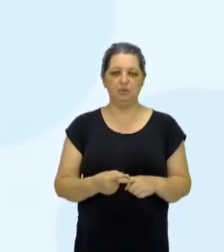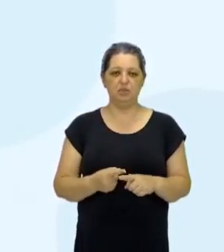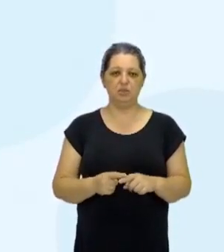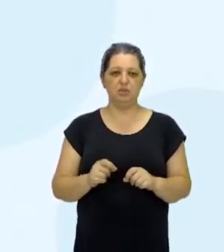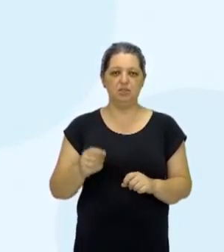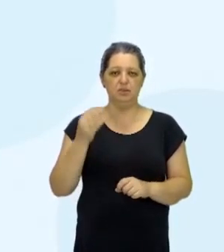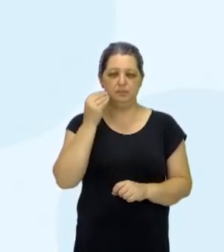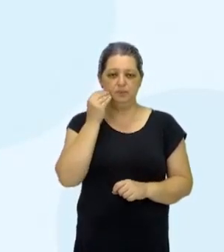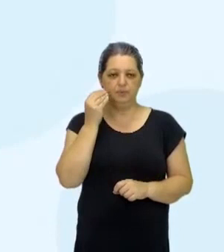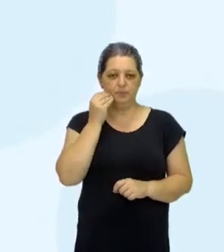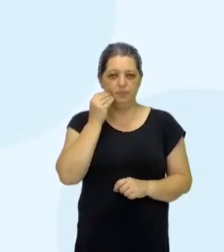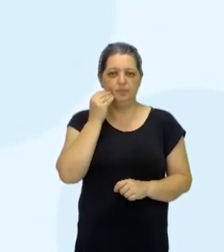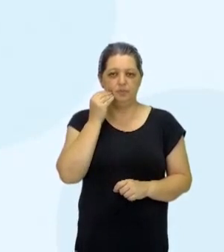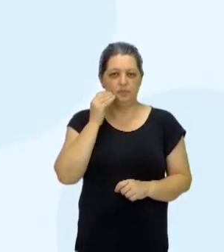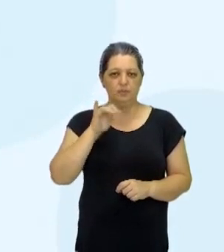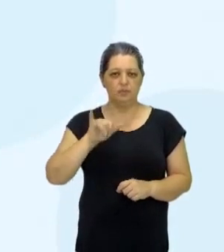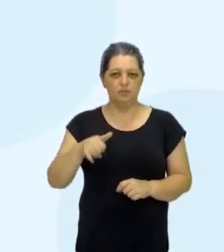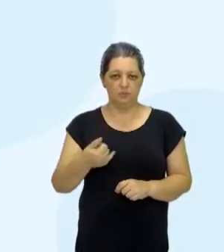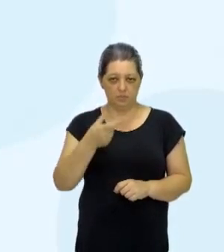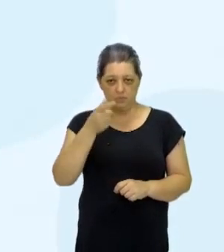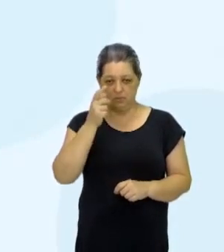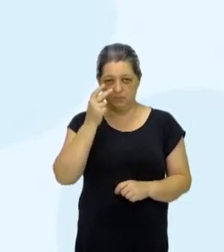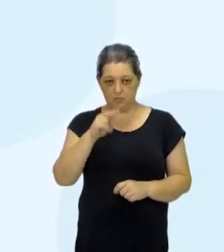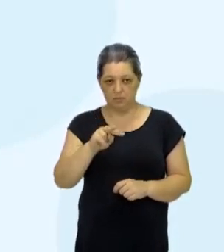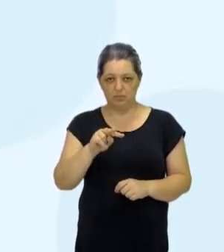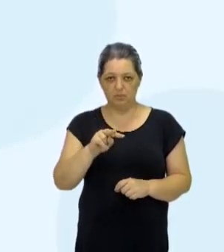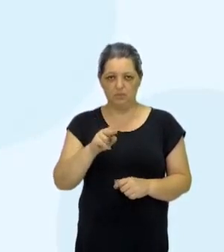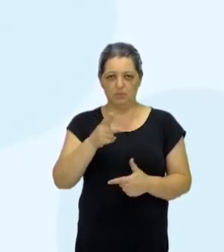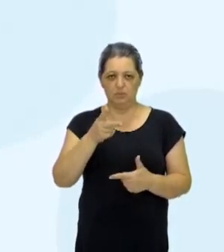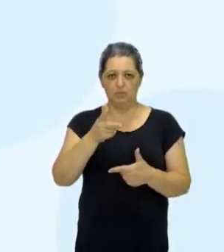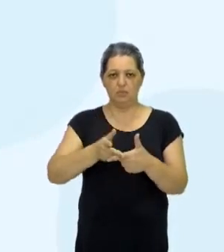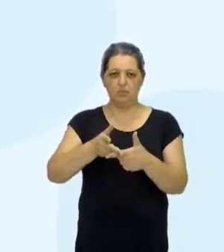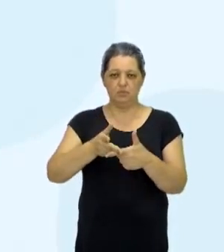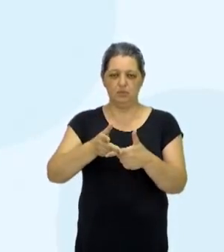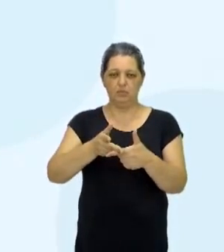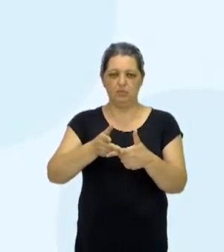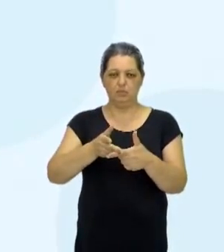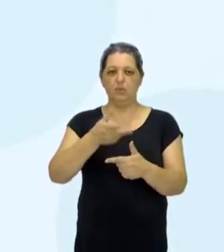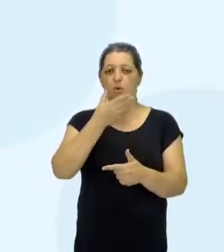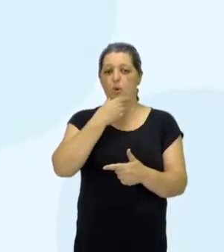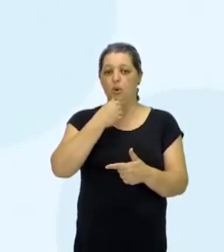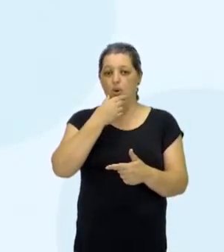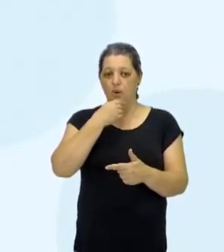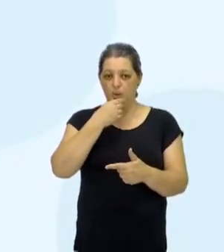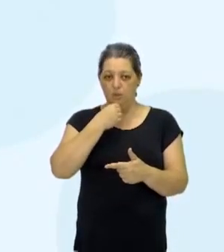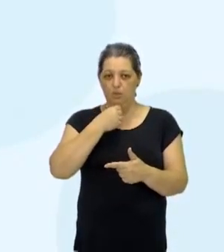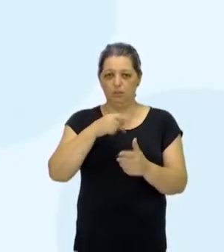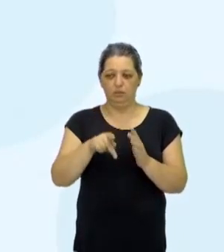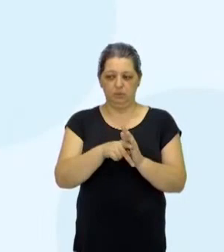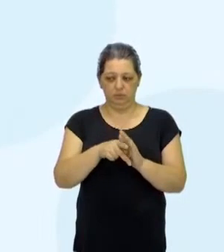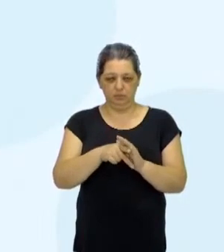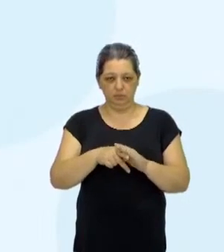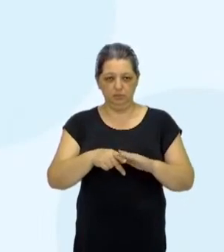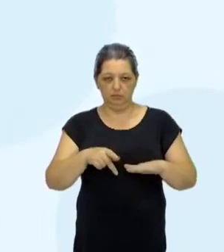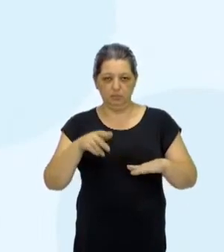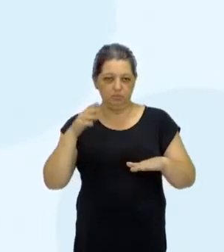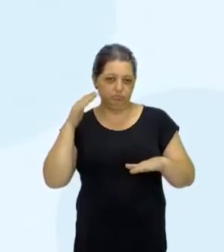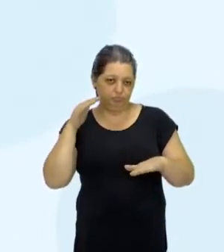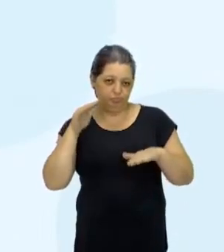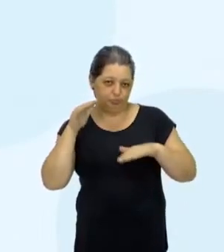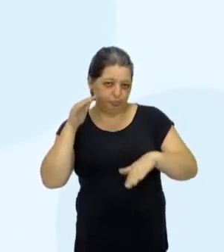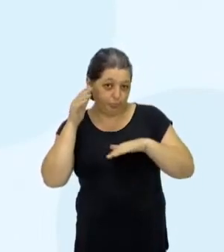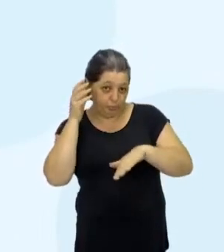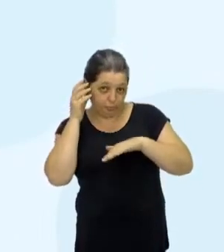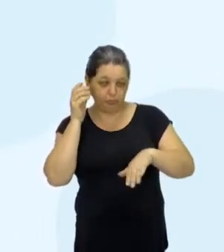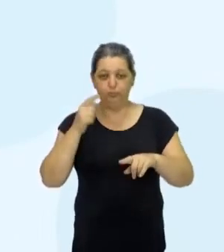a oportunidade de ver foi o vídeo do rapper brasileiro Emicida, do Brazilian rapper Emicida,